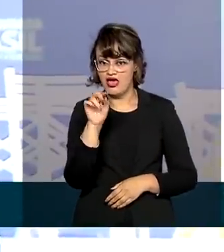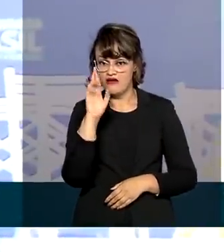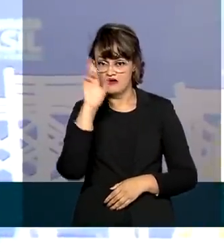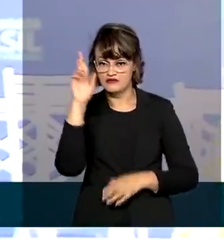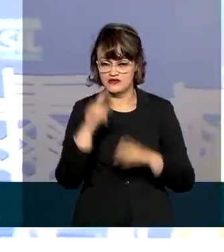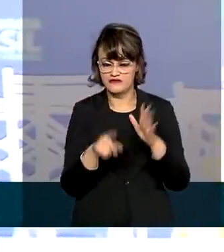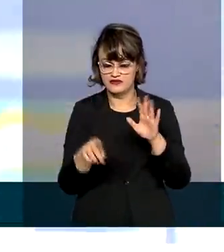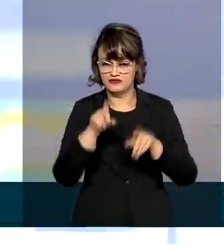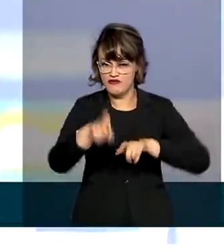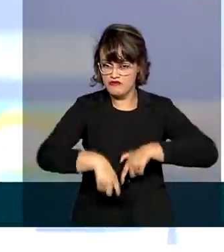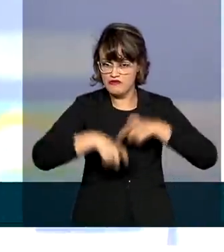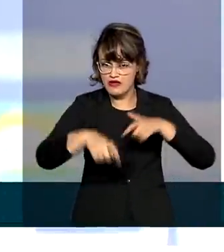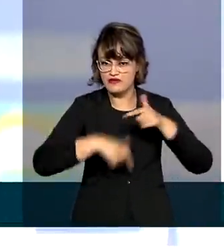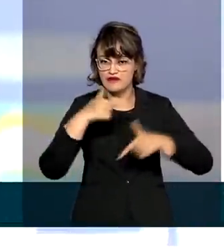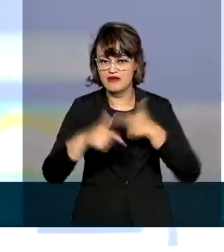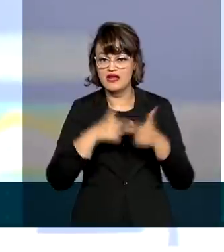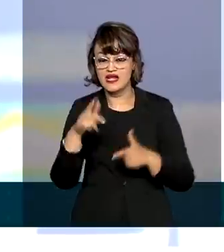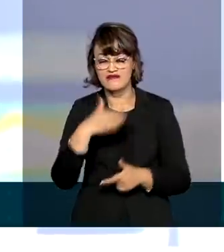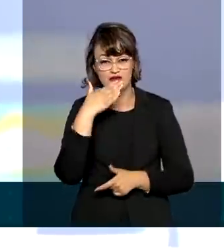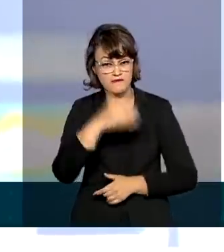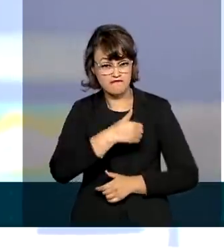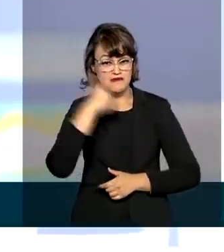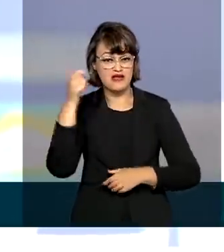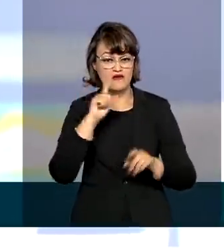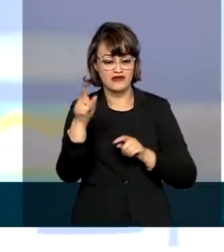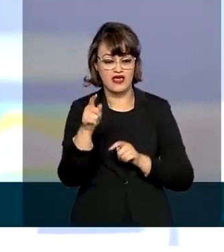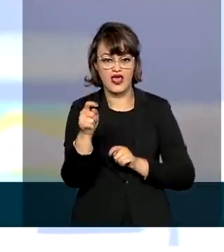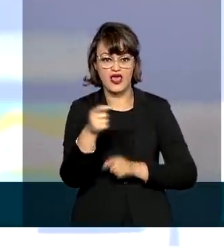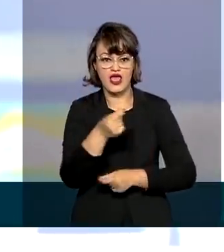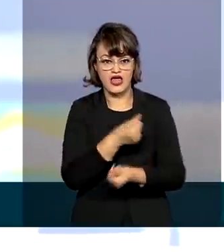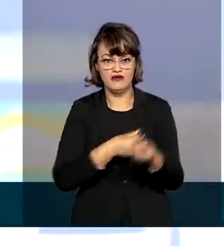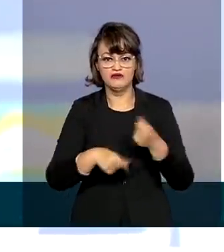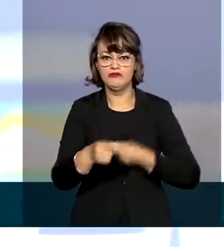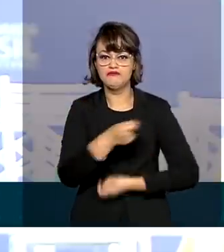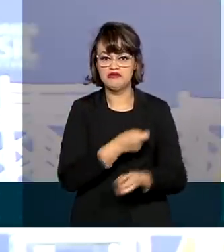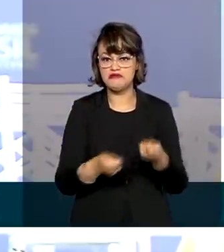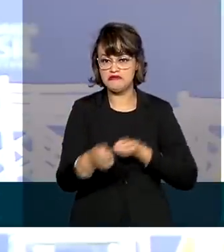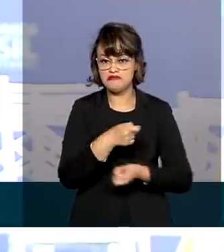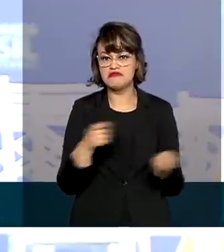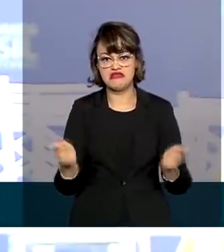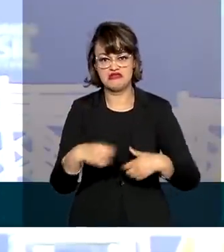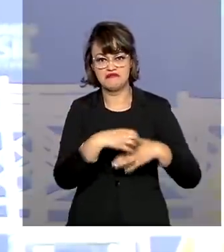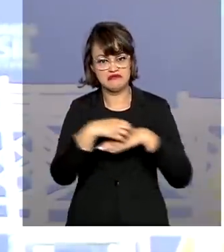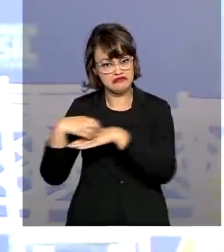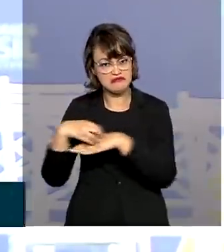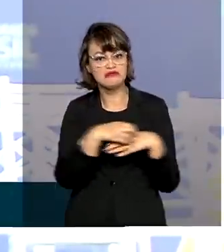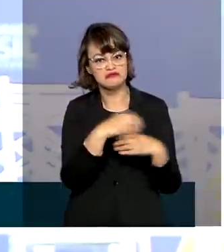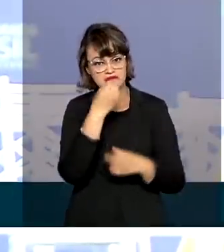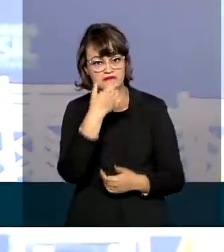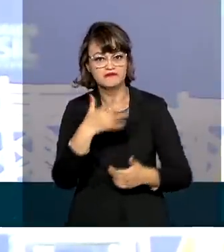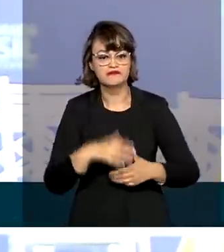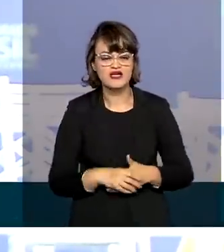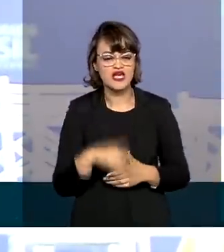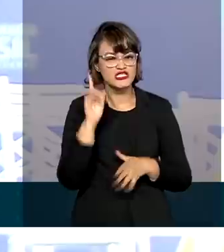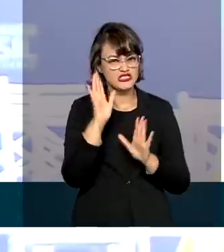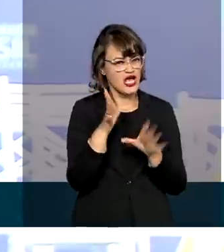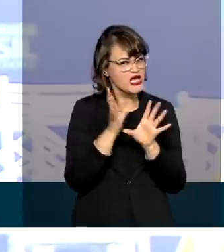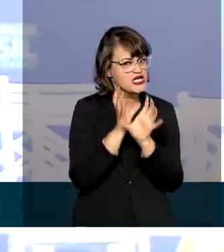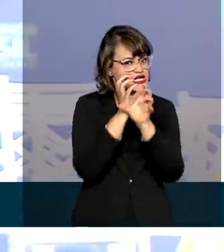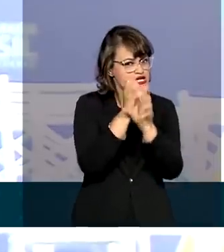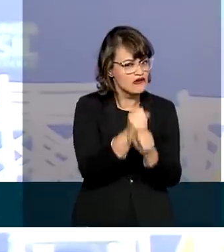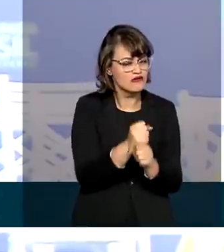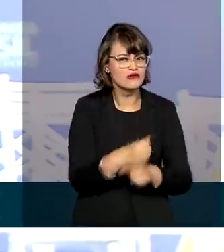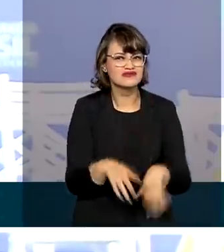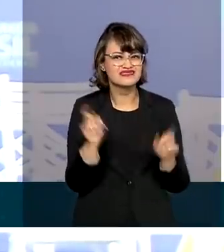diz que uma das principais vantagens da ferrovia é a redução do custo do transporte de cargas. Já fizeram cálculos que chegam